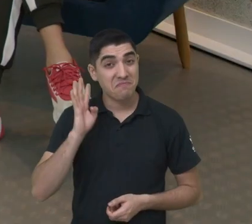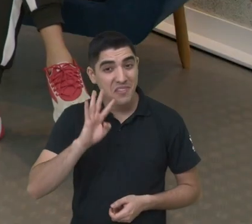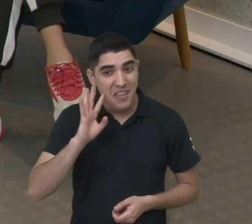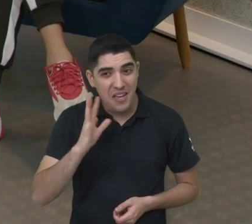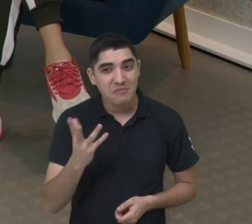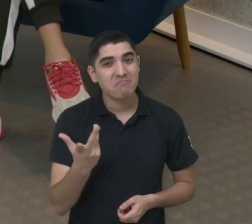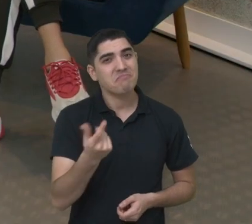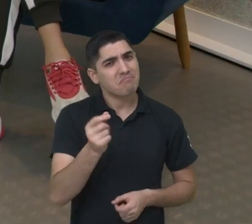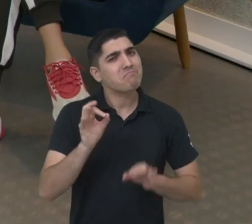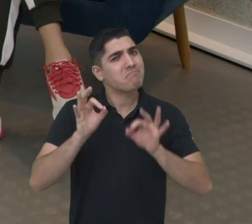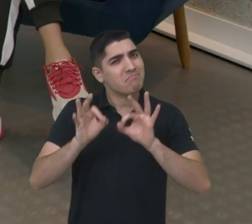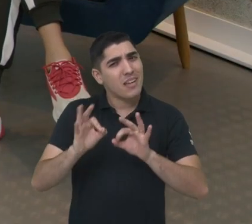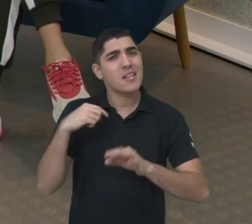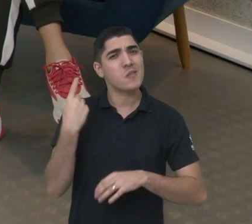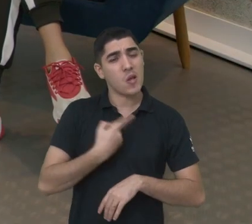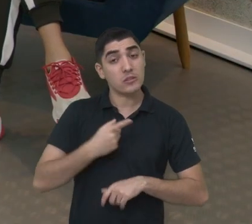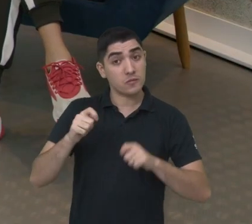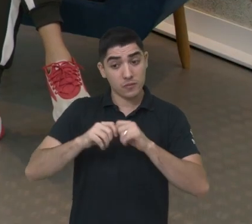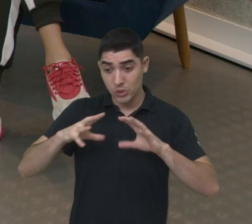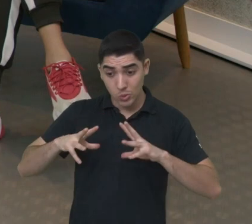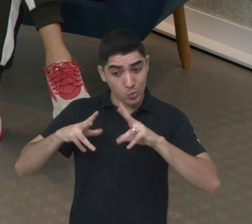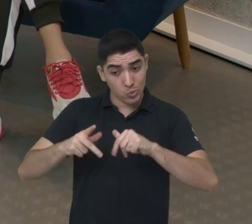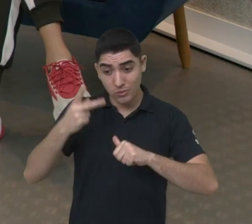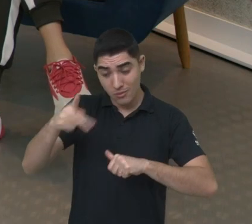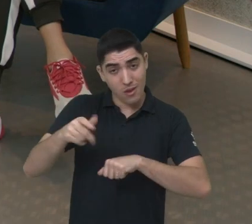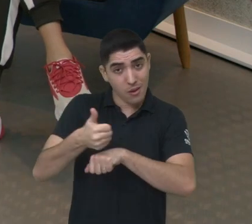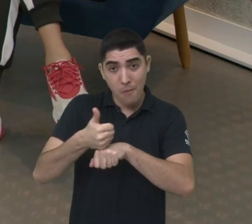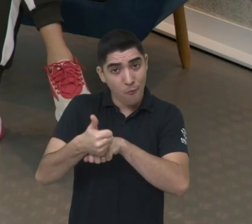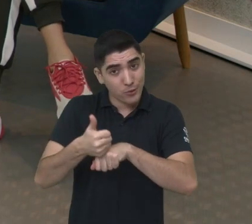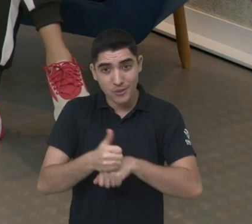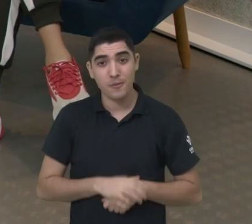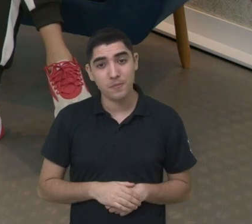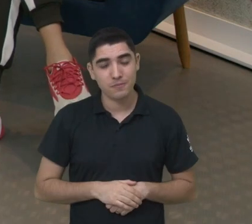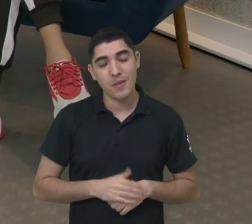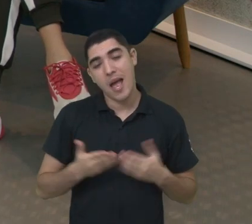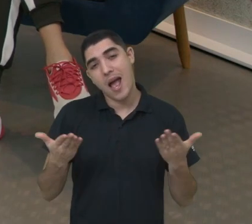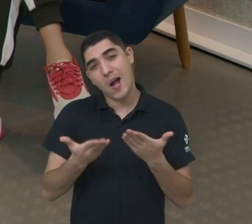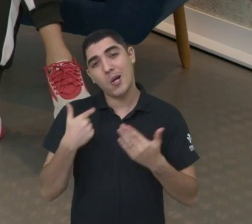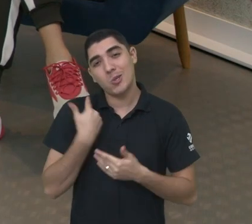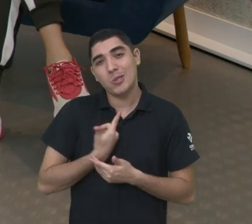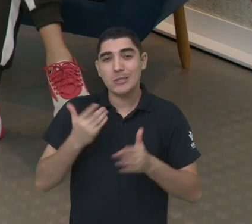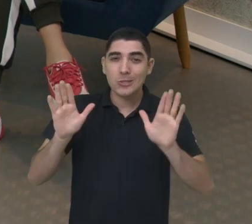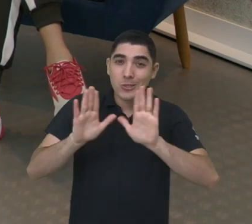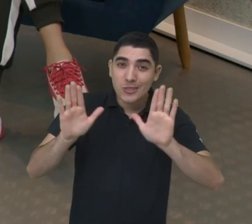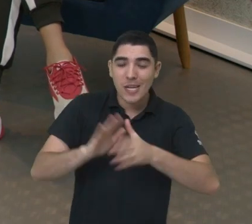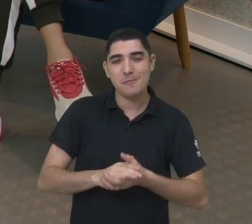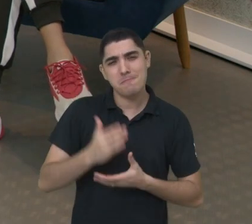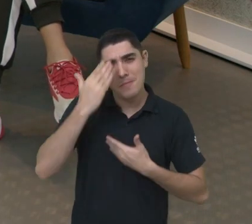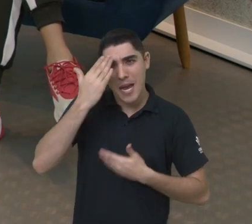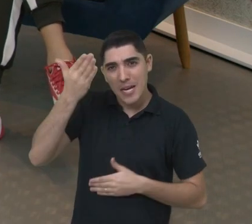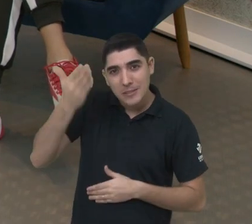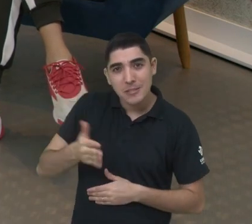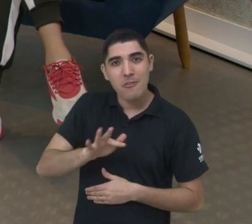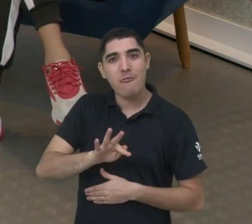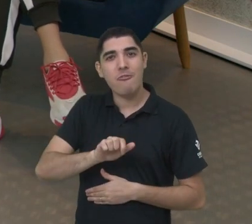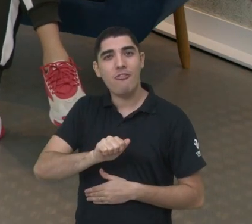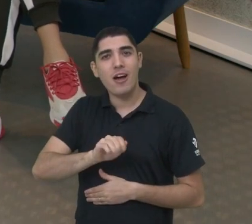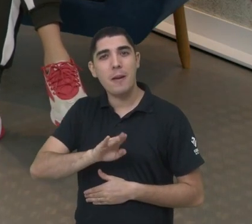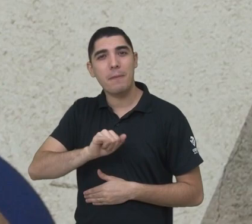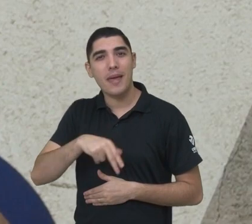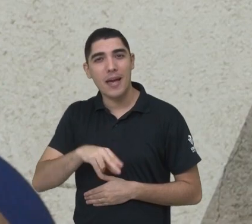Que legal, realmente dá para se fazer quase tudo dentro dessa carreira. E a gente se despede. Muito obrigada,